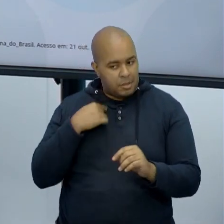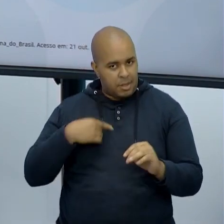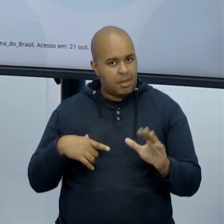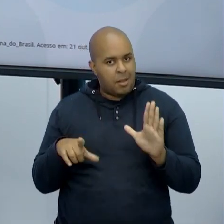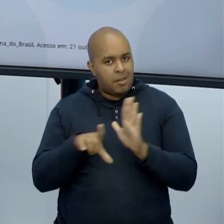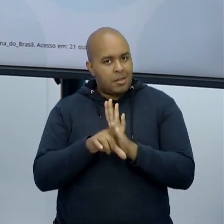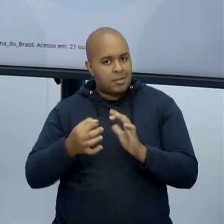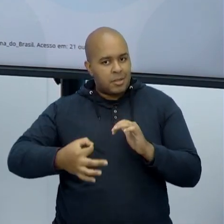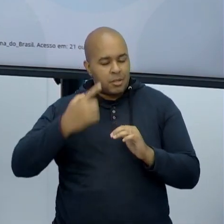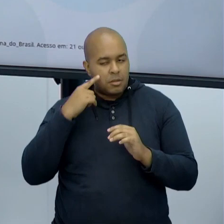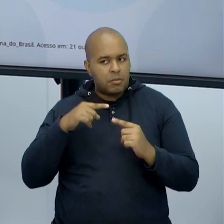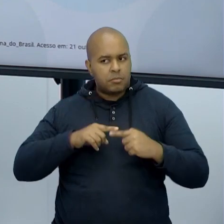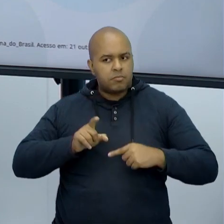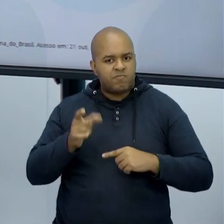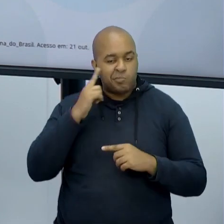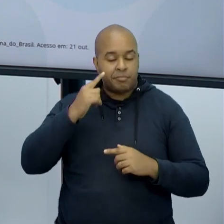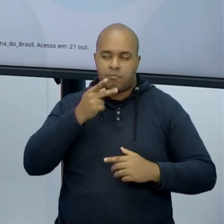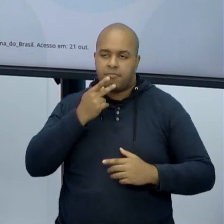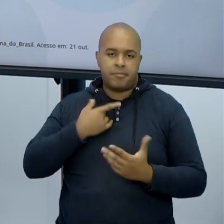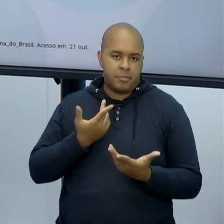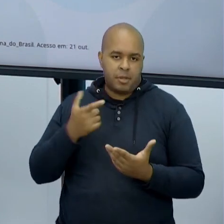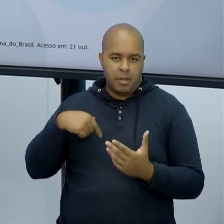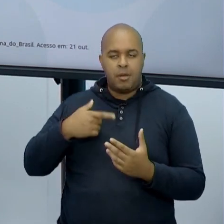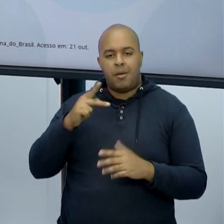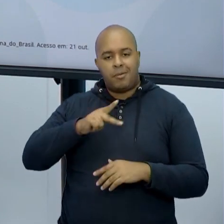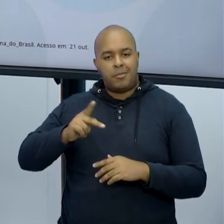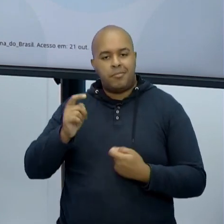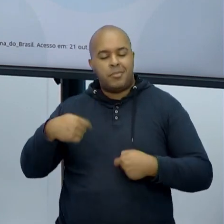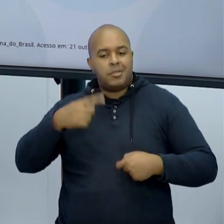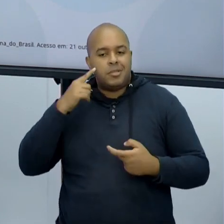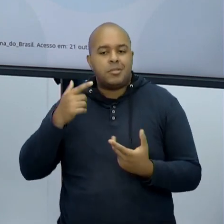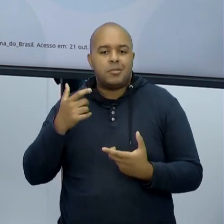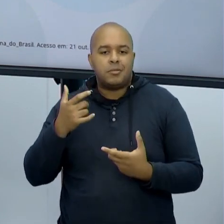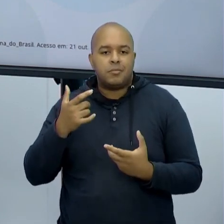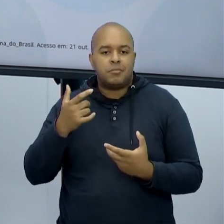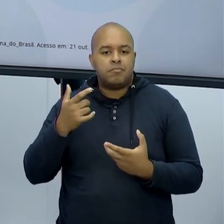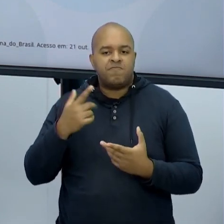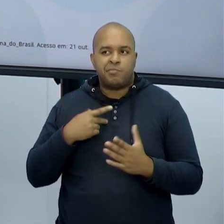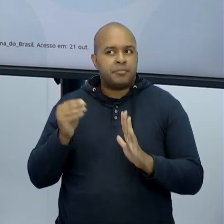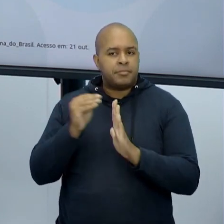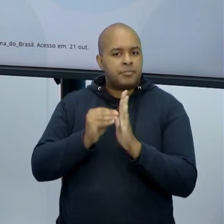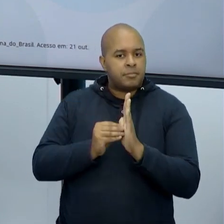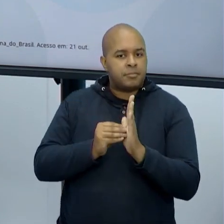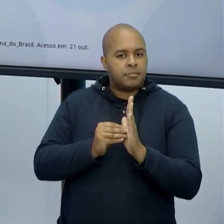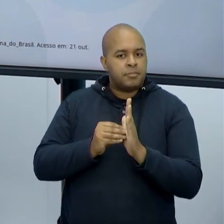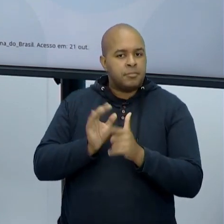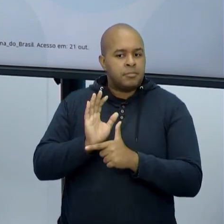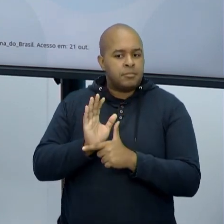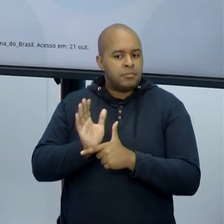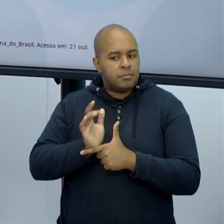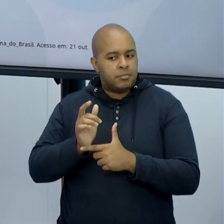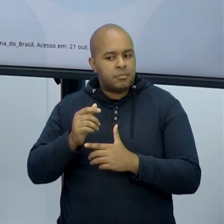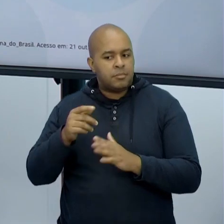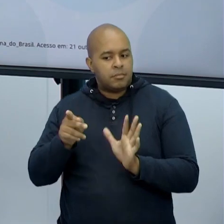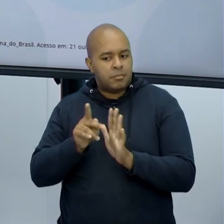lei que eu, enquanto professor, tenha que colocar um filme nacional para você